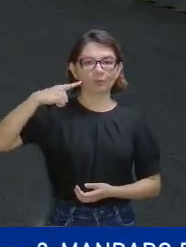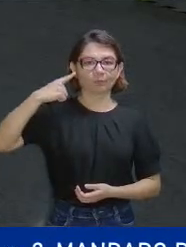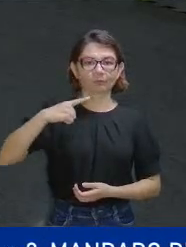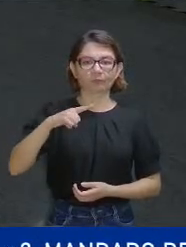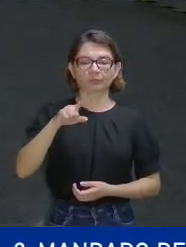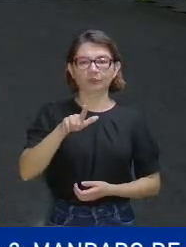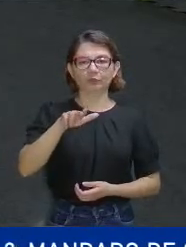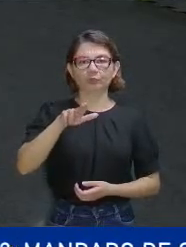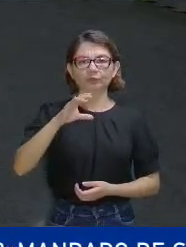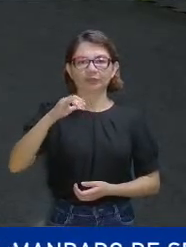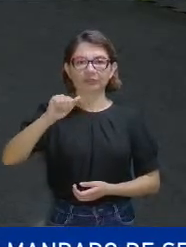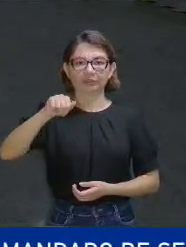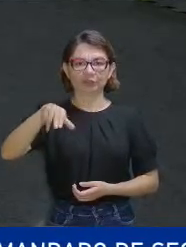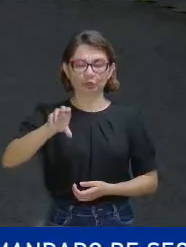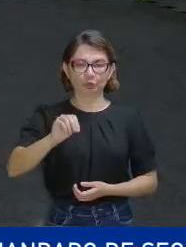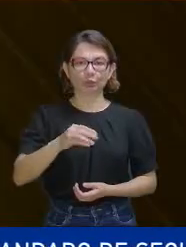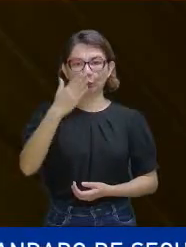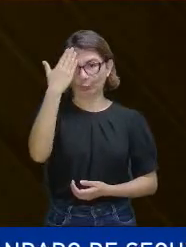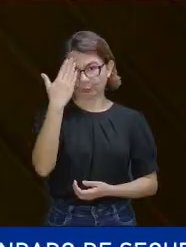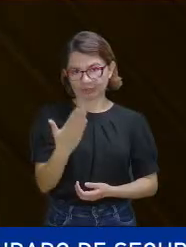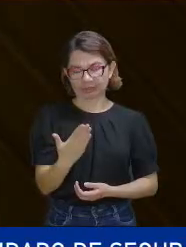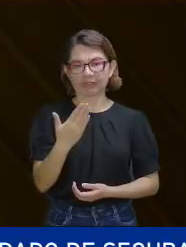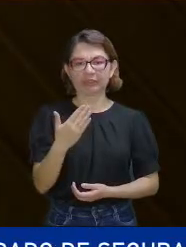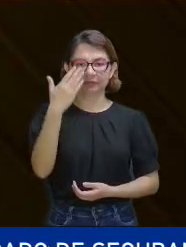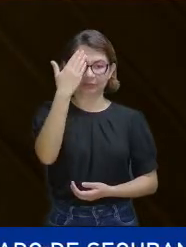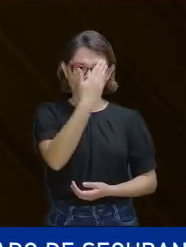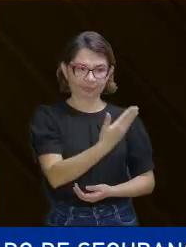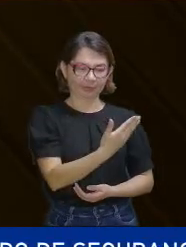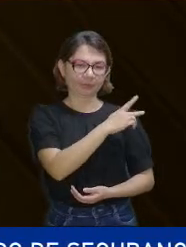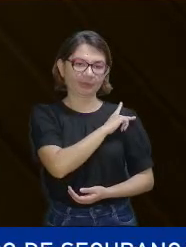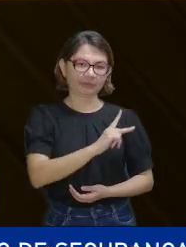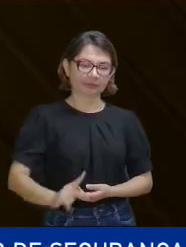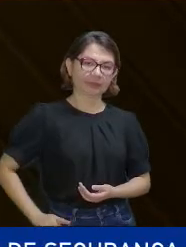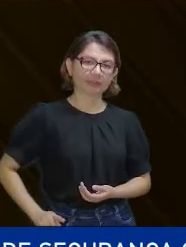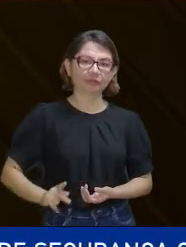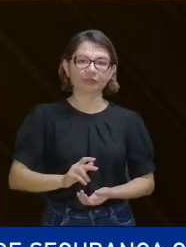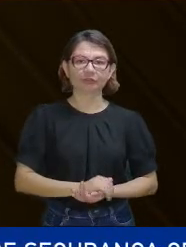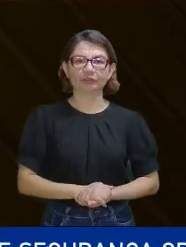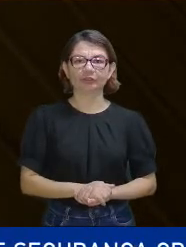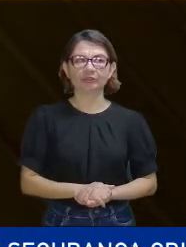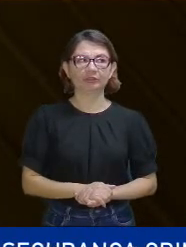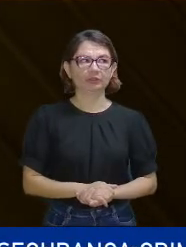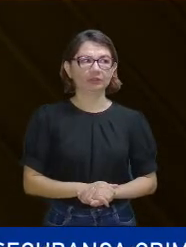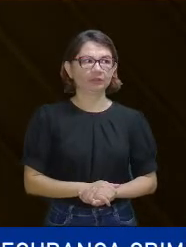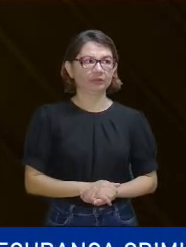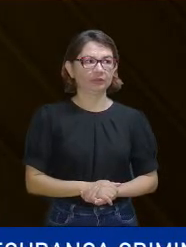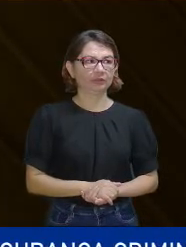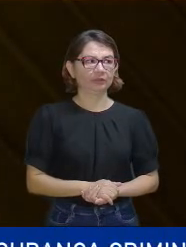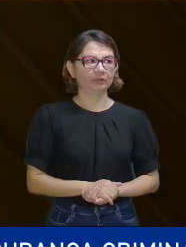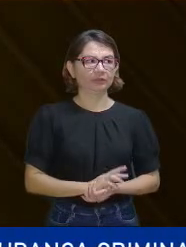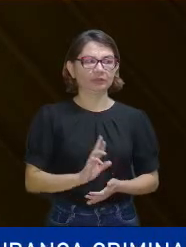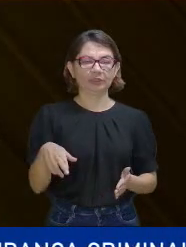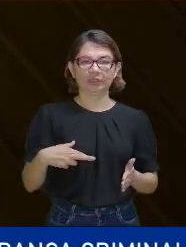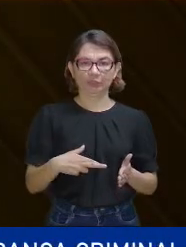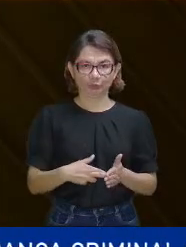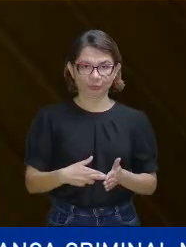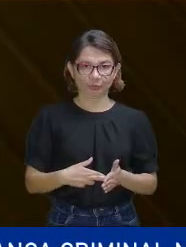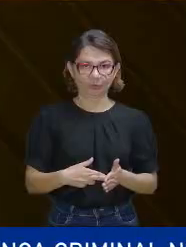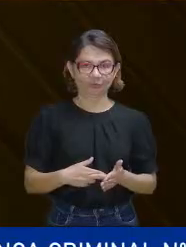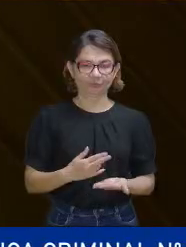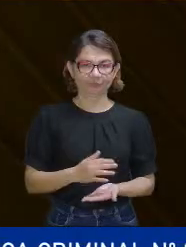prazo regimental. Obrigado, excelentíssimo senhor presidente. Foco no advogado Excelentíssimo Luciano Del Castilho. senhor Ele é branco, de relator,